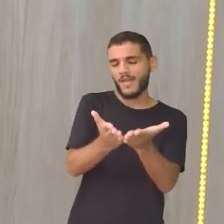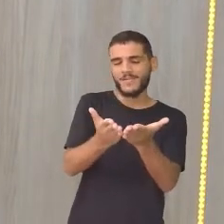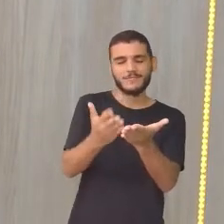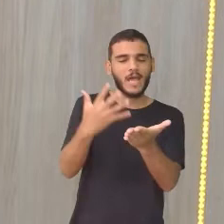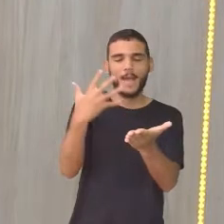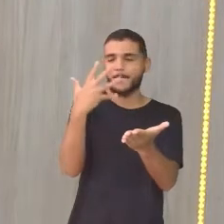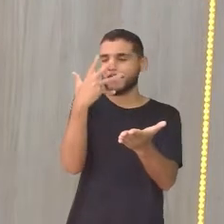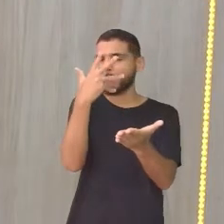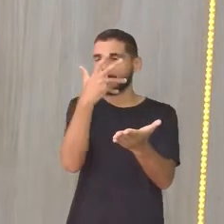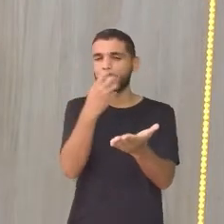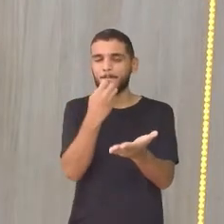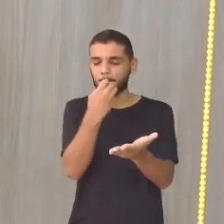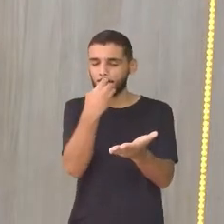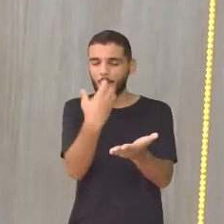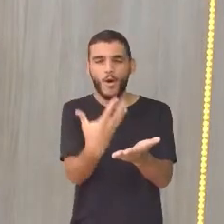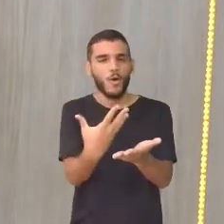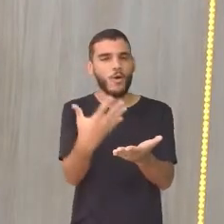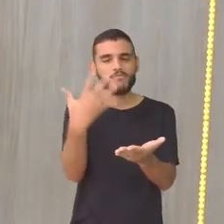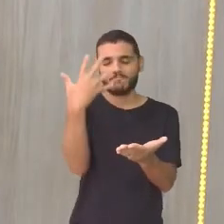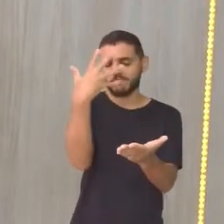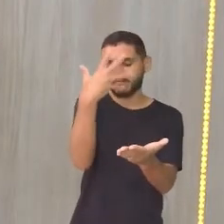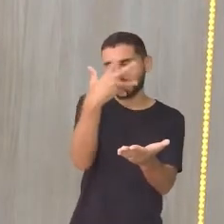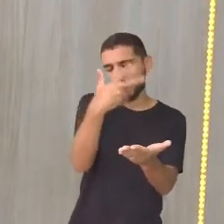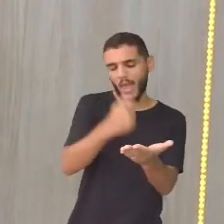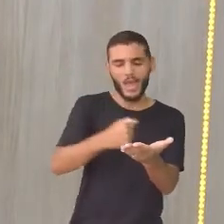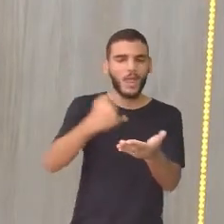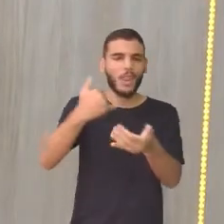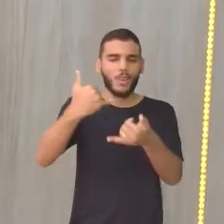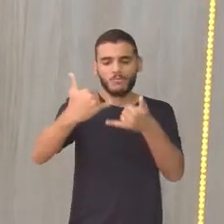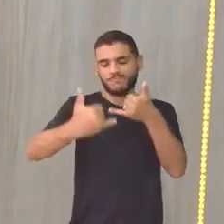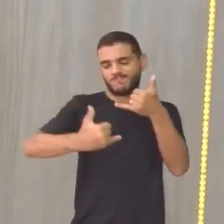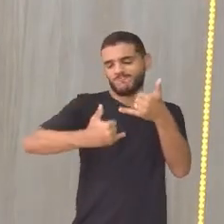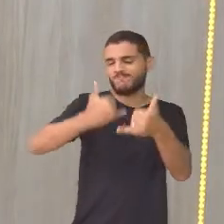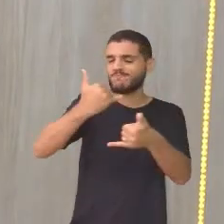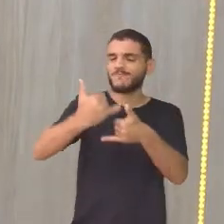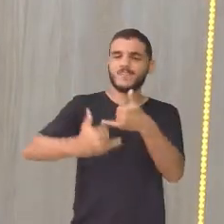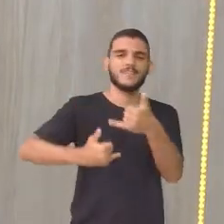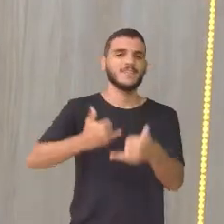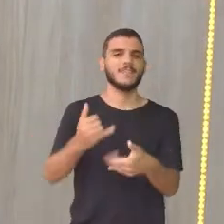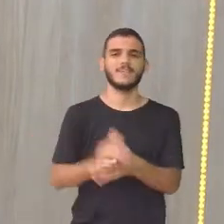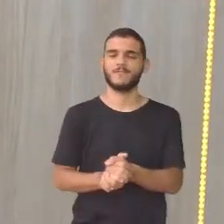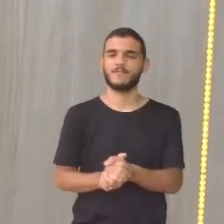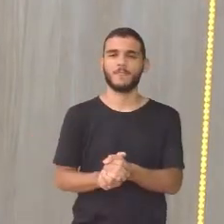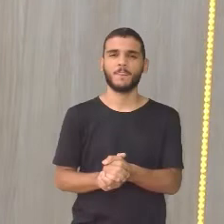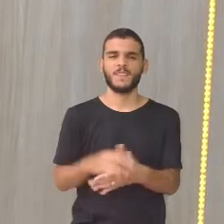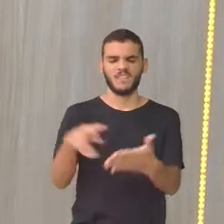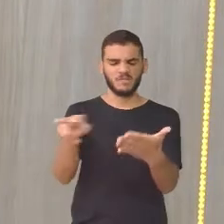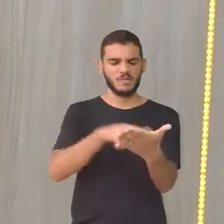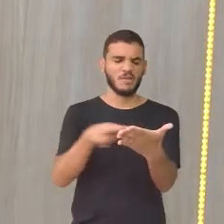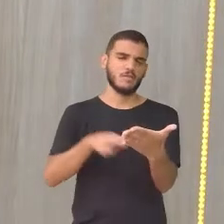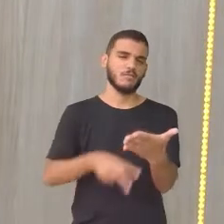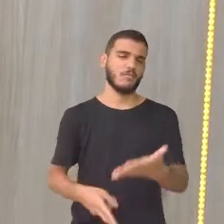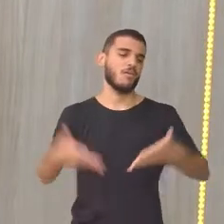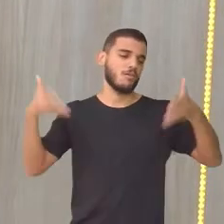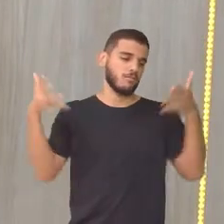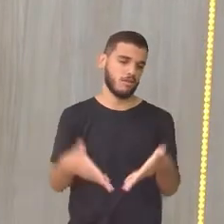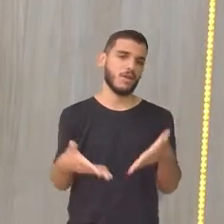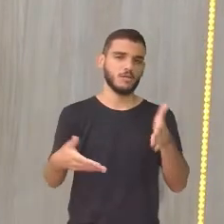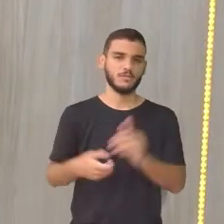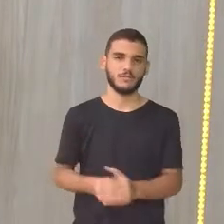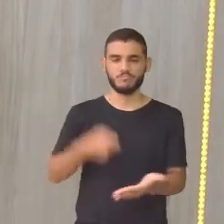uma leitura ela não pode ser vista como algo obrigatório, não é? Prolixo, cansativo,